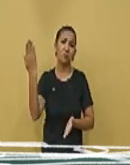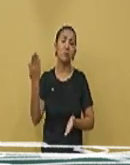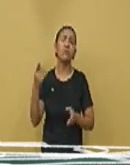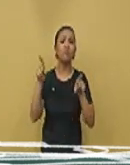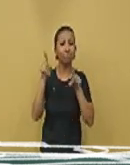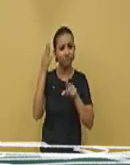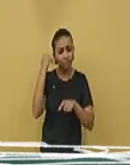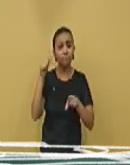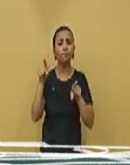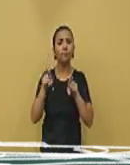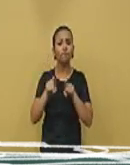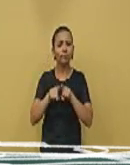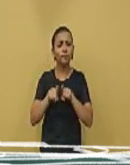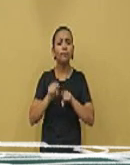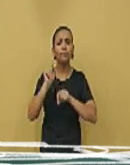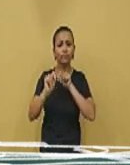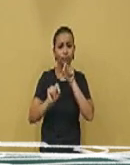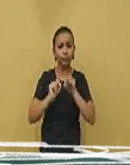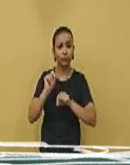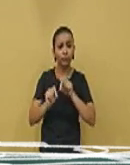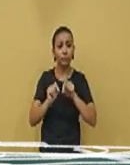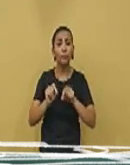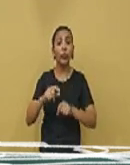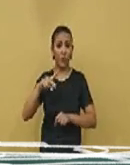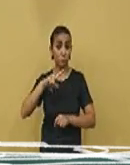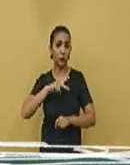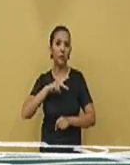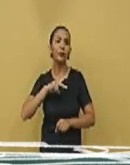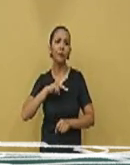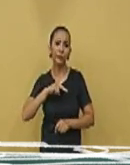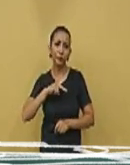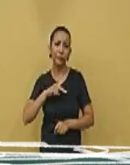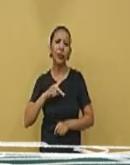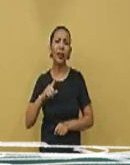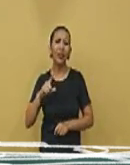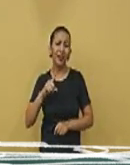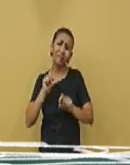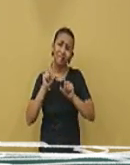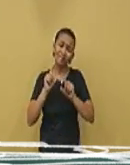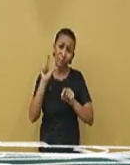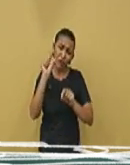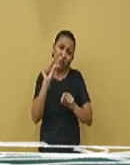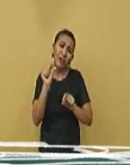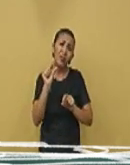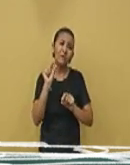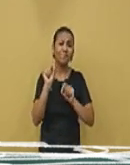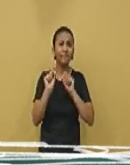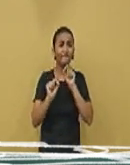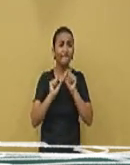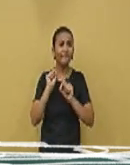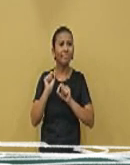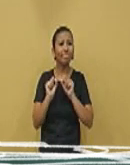que o meio privado ele é um pouquinho,